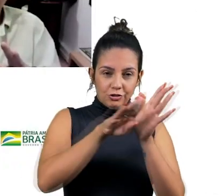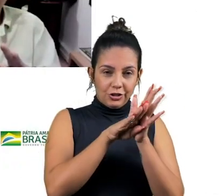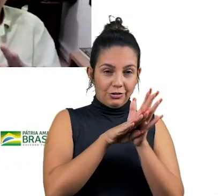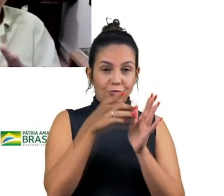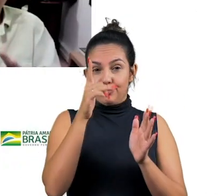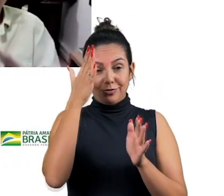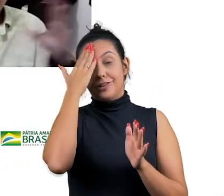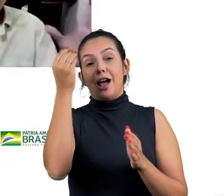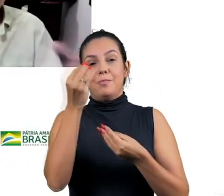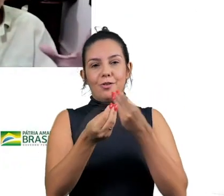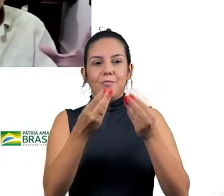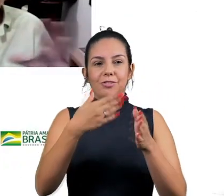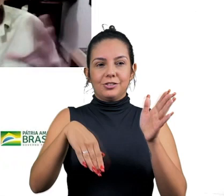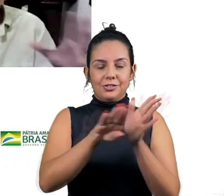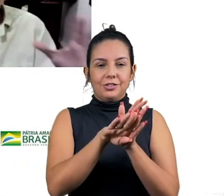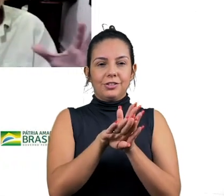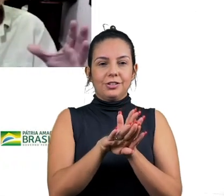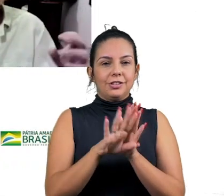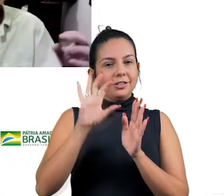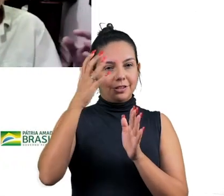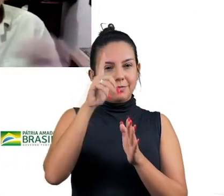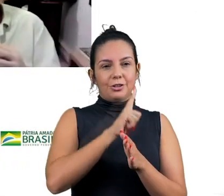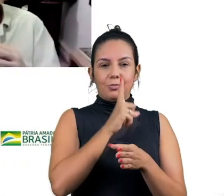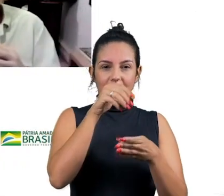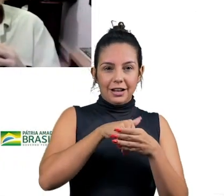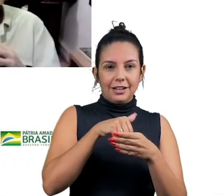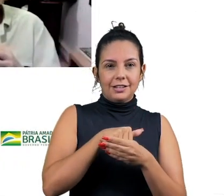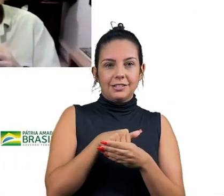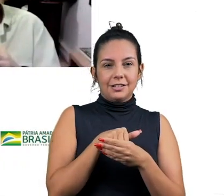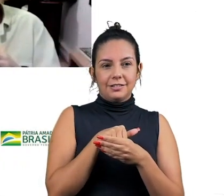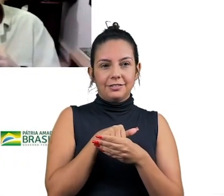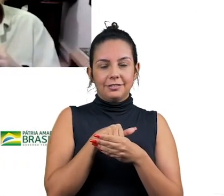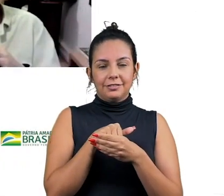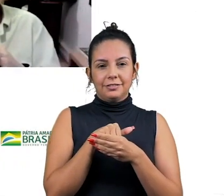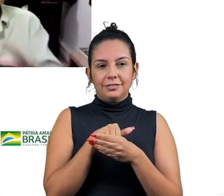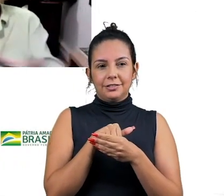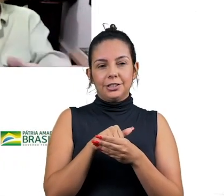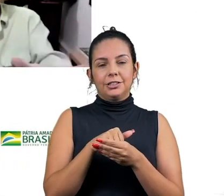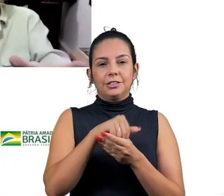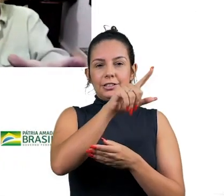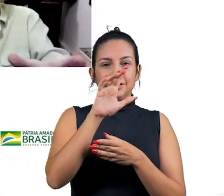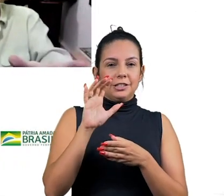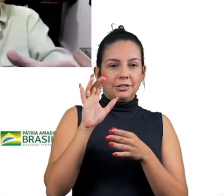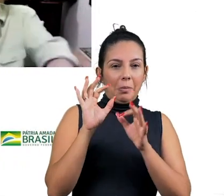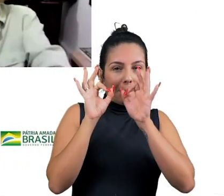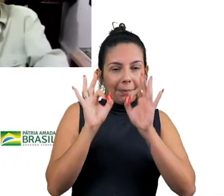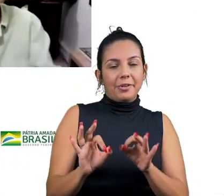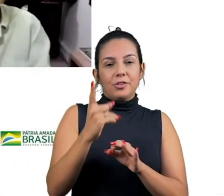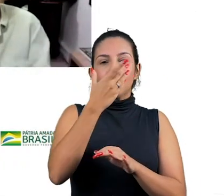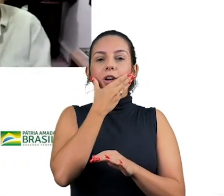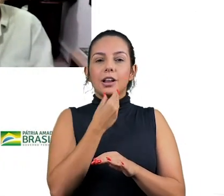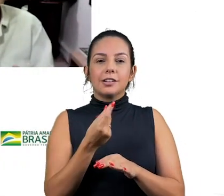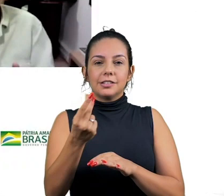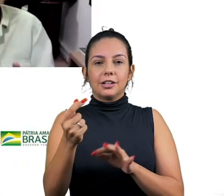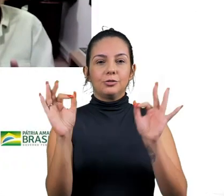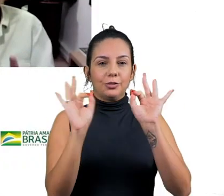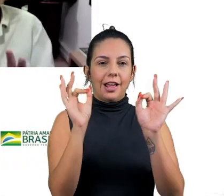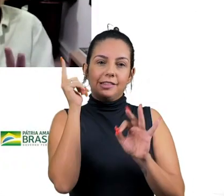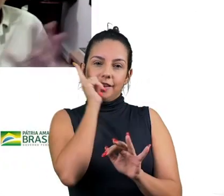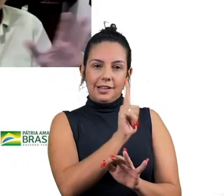imprevista. De repente, você tem uma eleição que dá a tempestade perfeita e um cara que sai do nada e